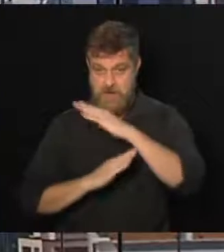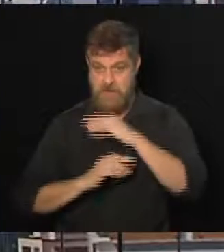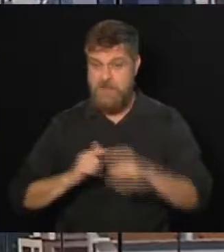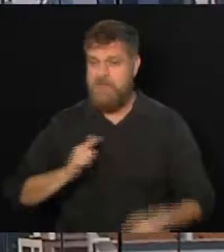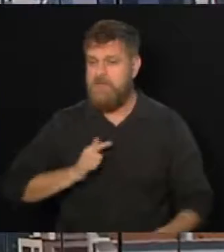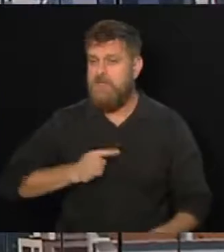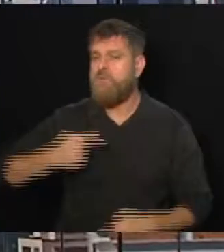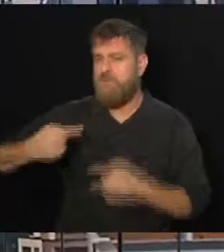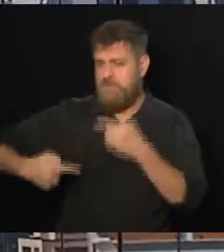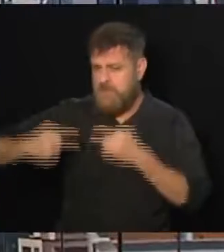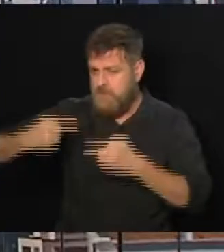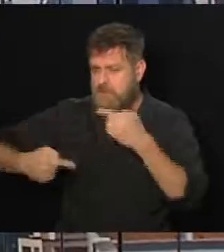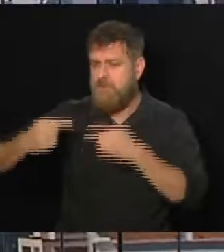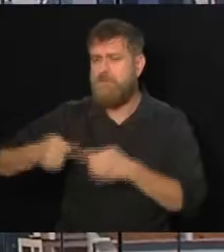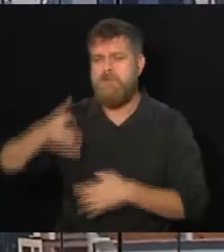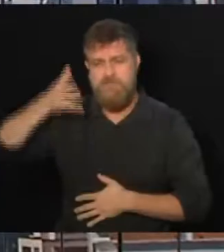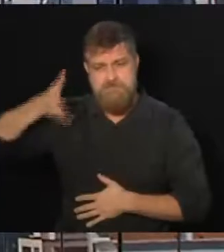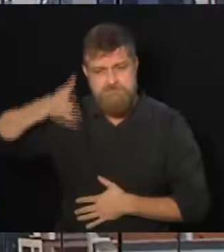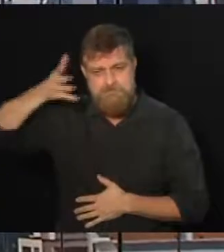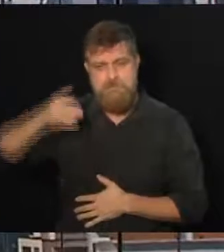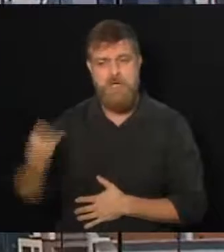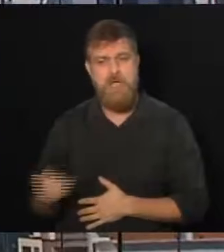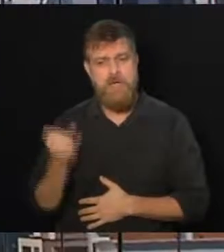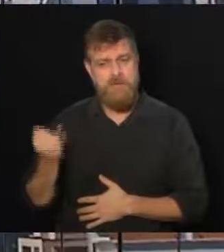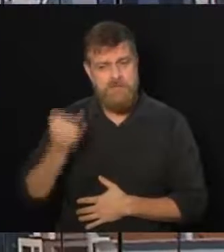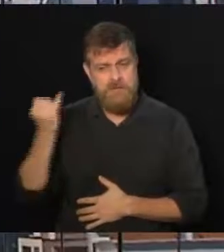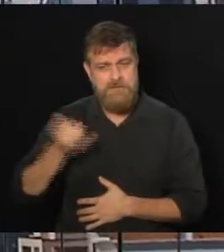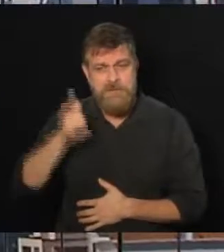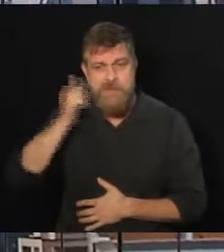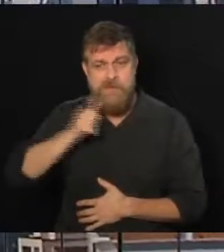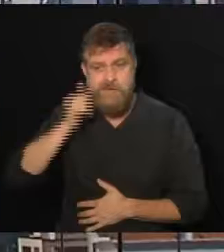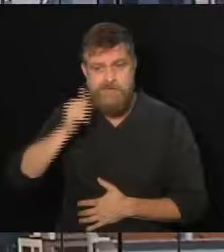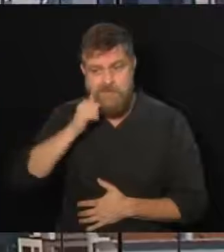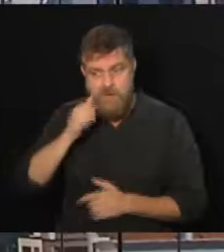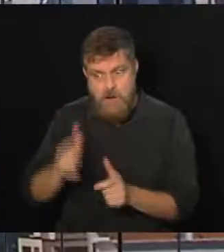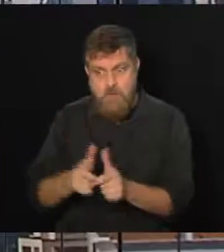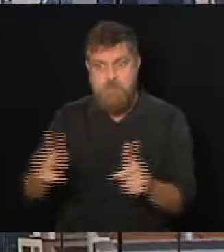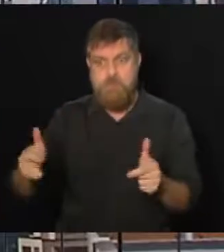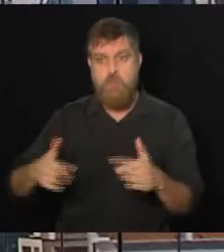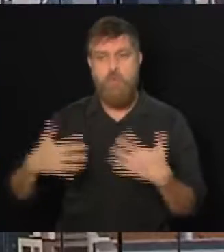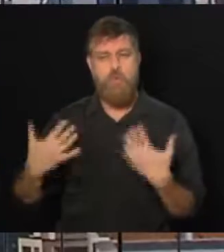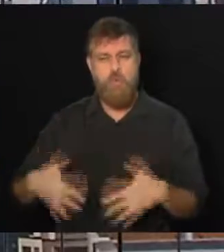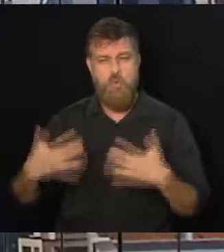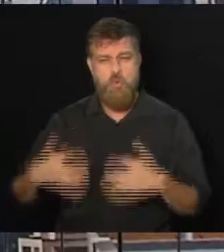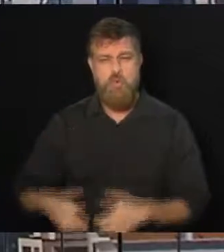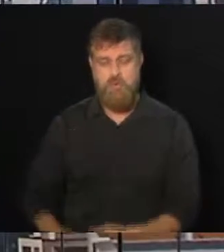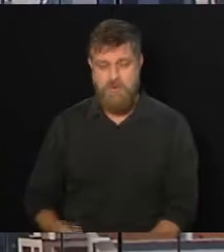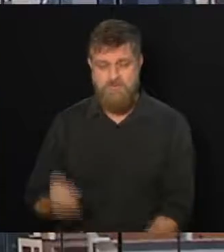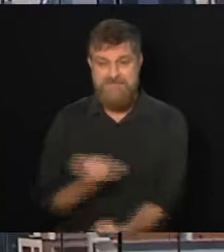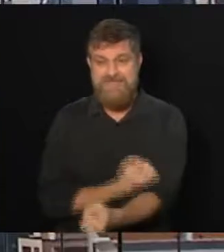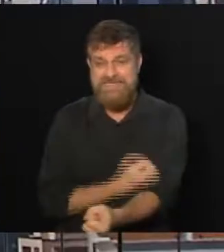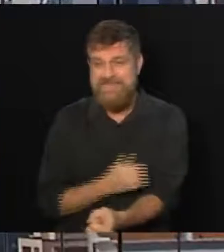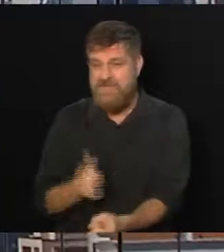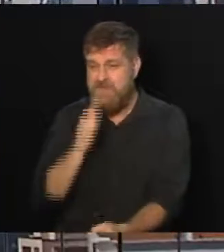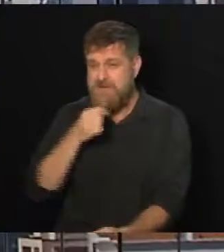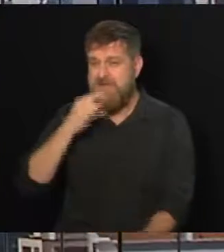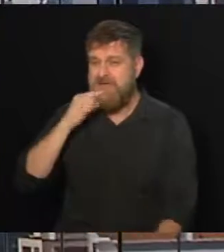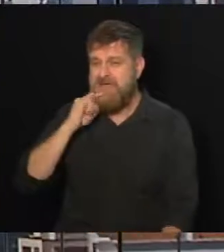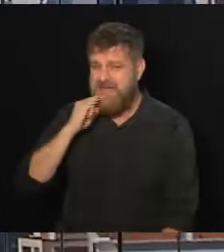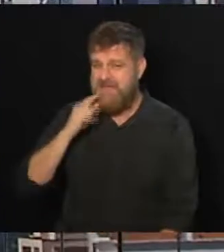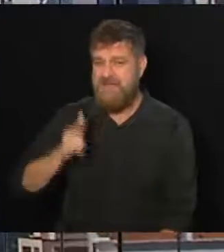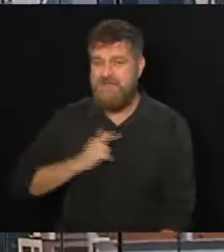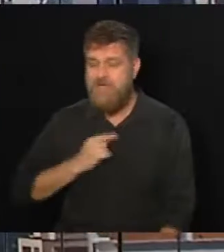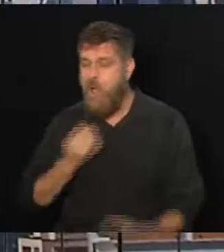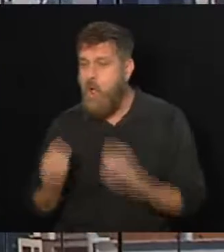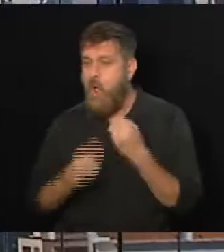de um debate importante que atinge muitas mulheres. O alcoolismo. Entidades e pacientes discutiram uma